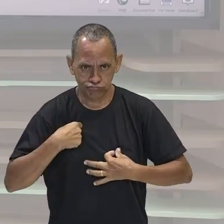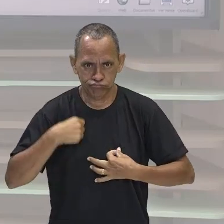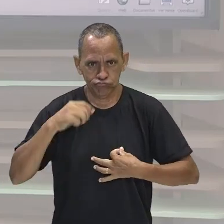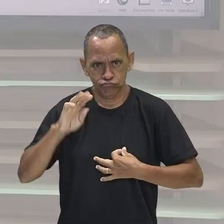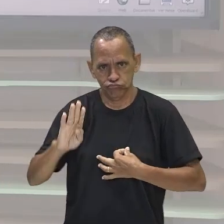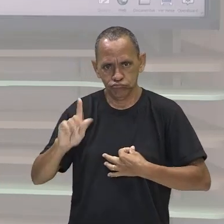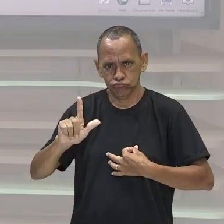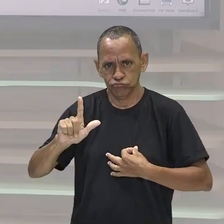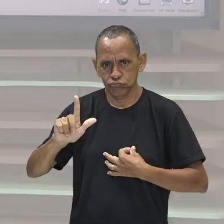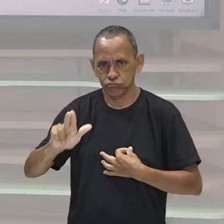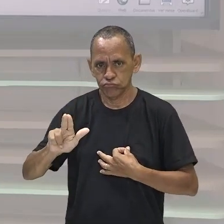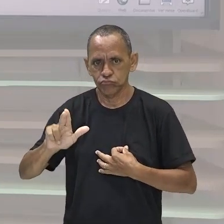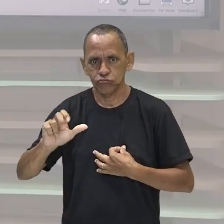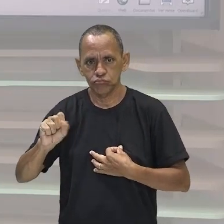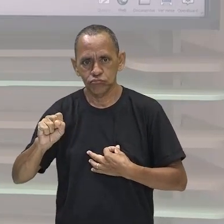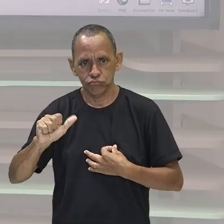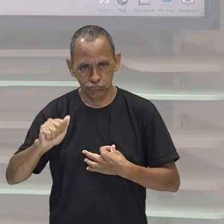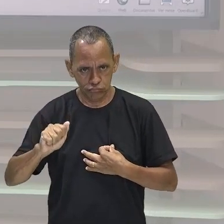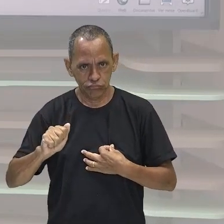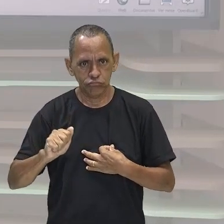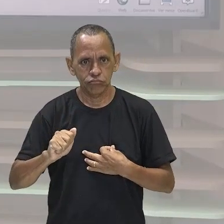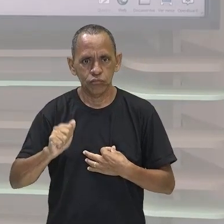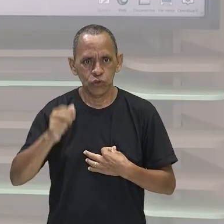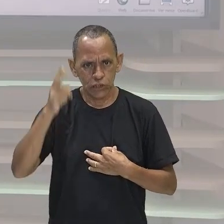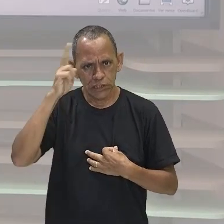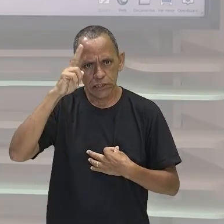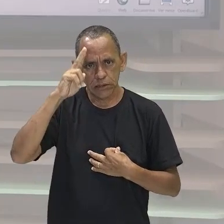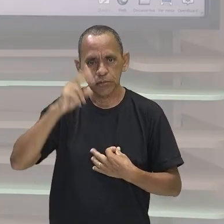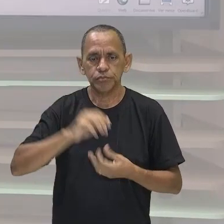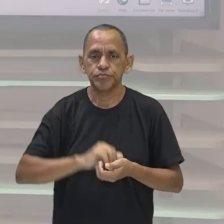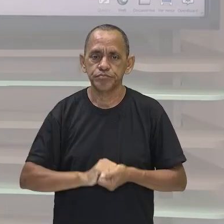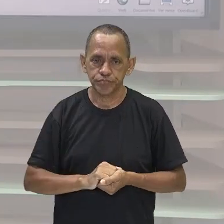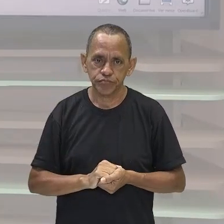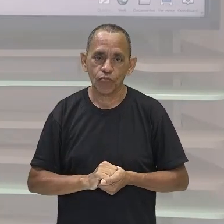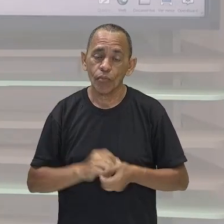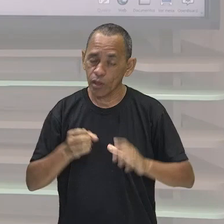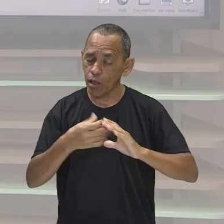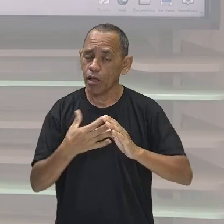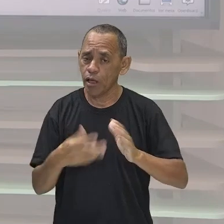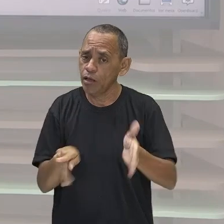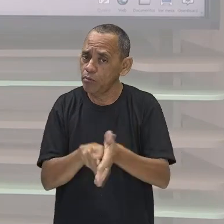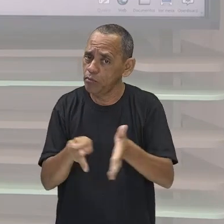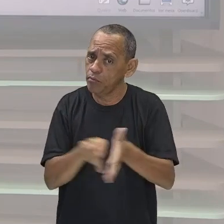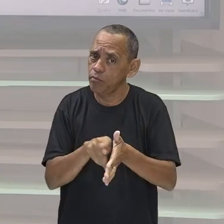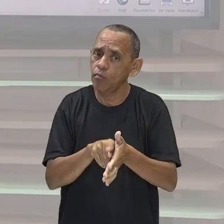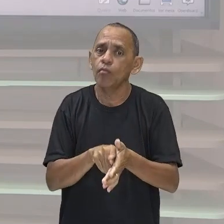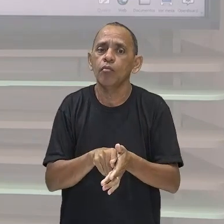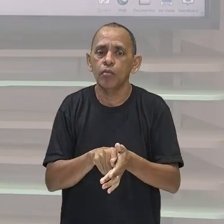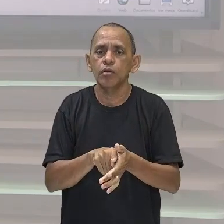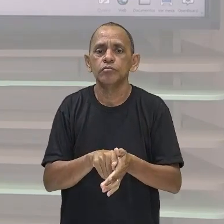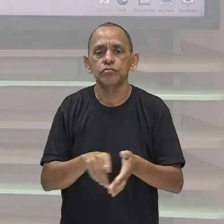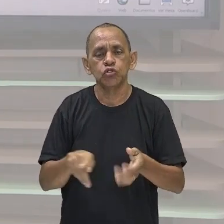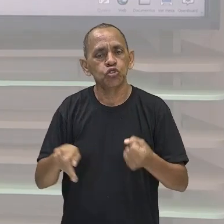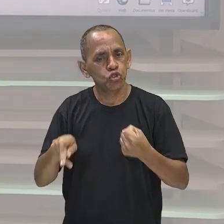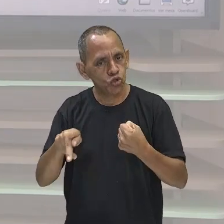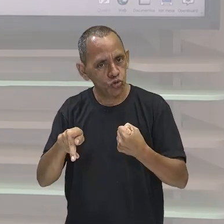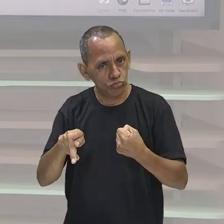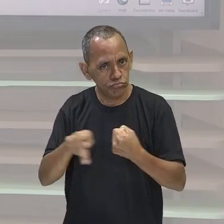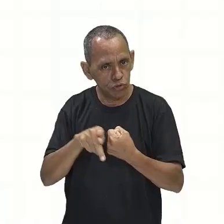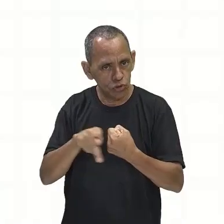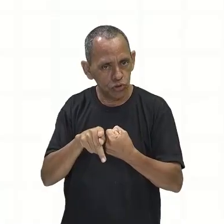vai substituir os nomes? Muito bem, é uma das características dos pronomes, ok? Muito